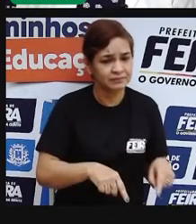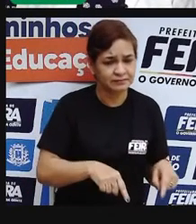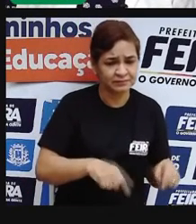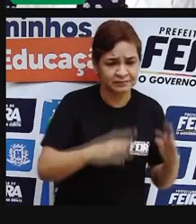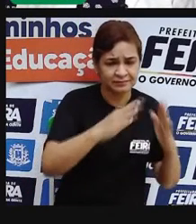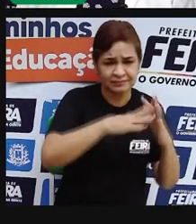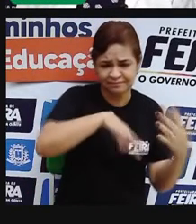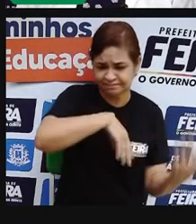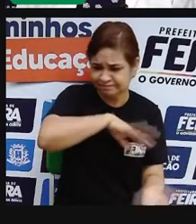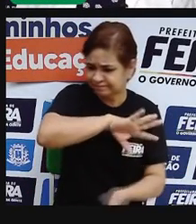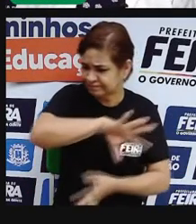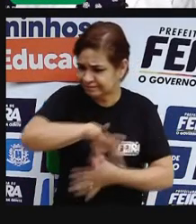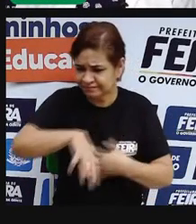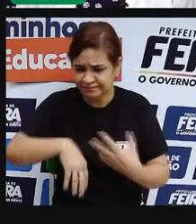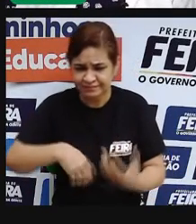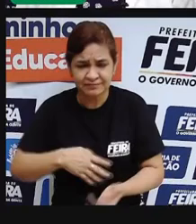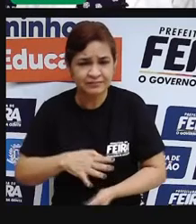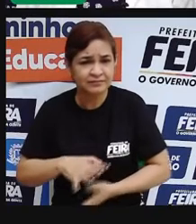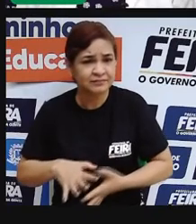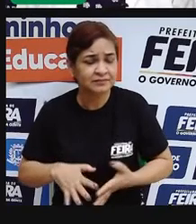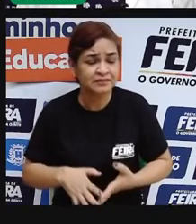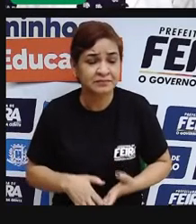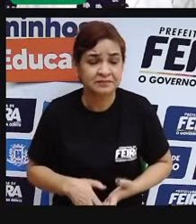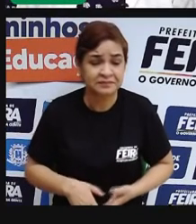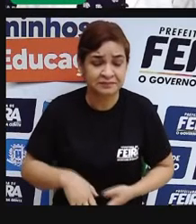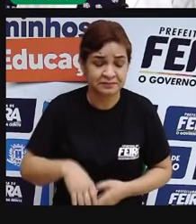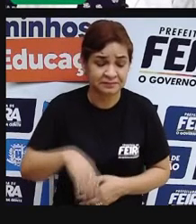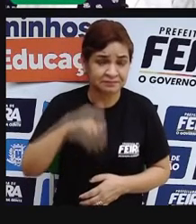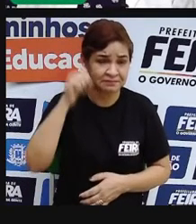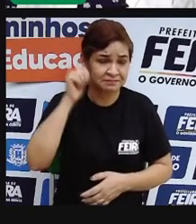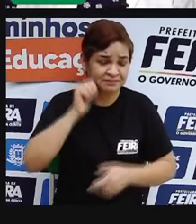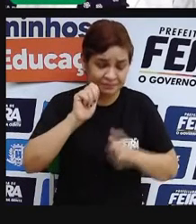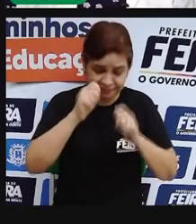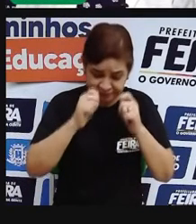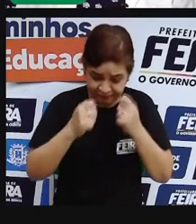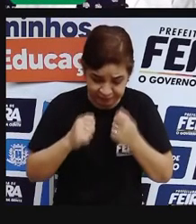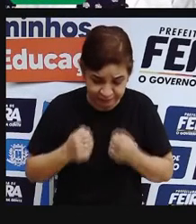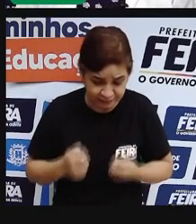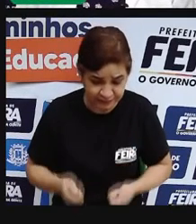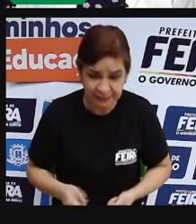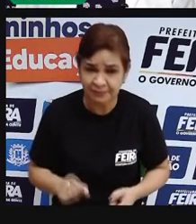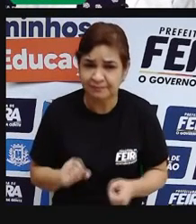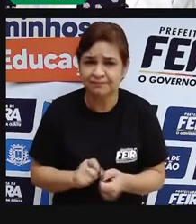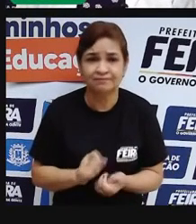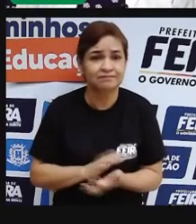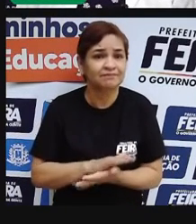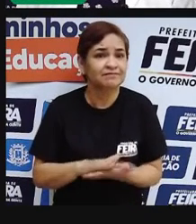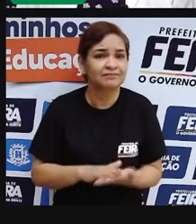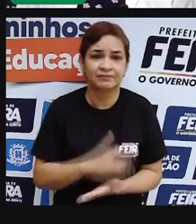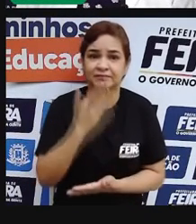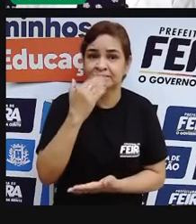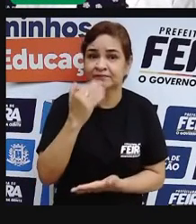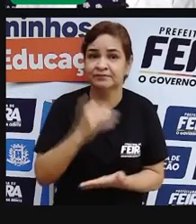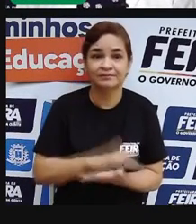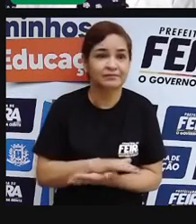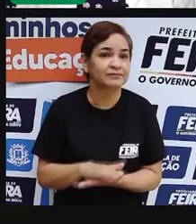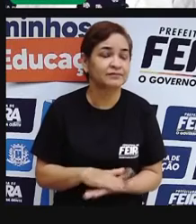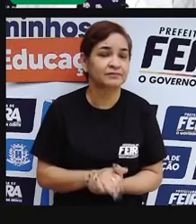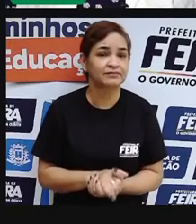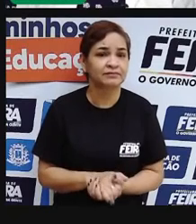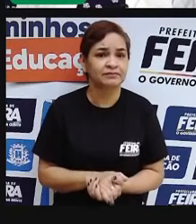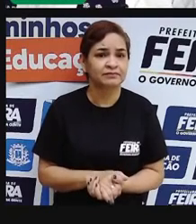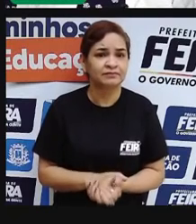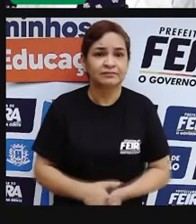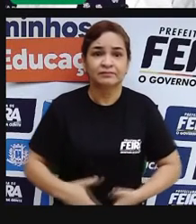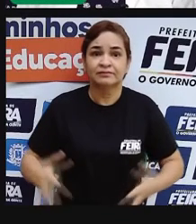casa toda desarrumada a mulher chorando sentada no chão não tinha feito nem comigo a